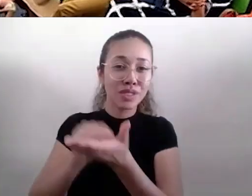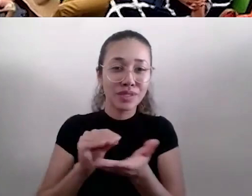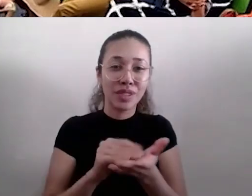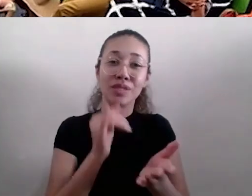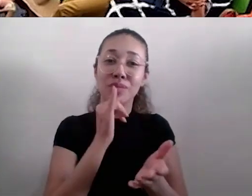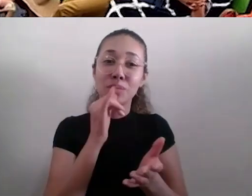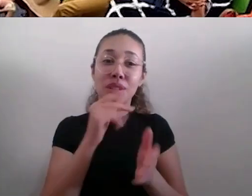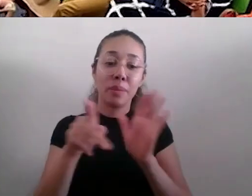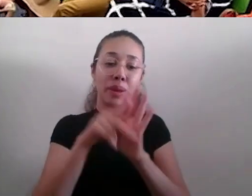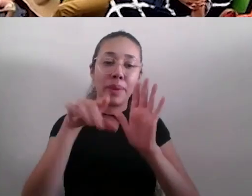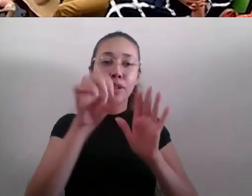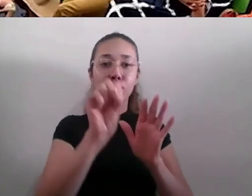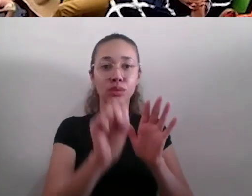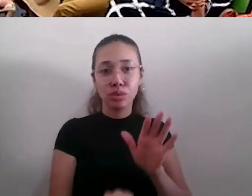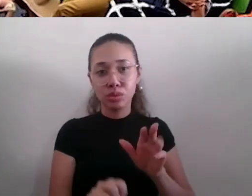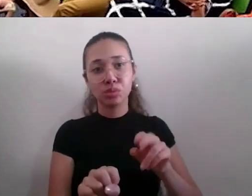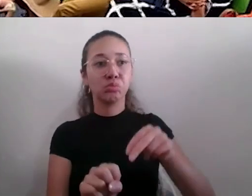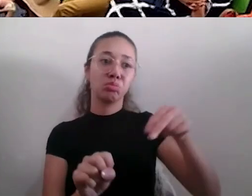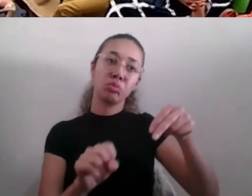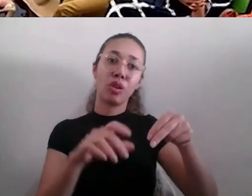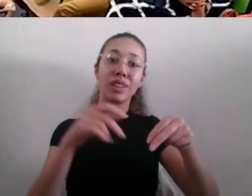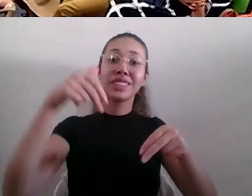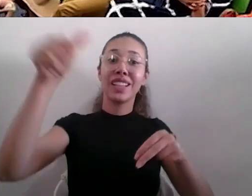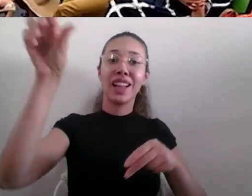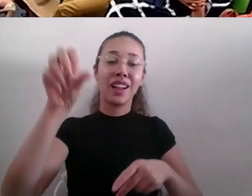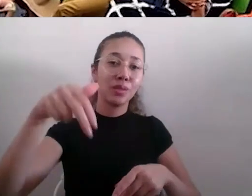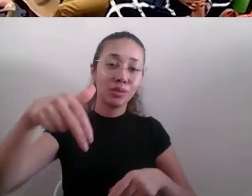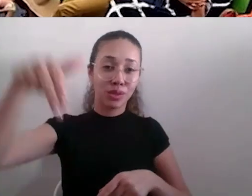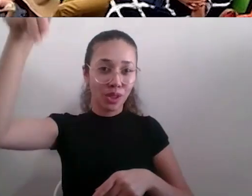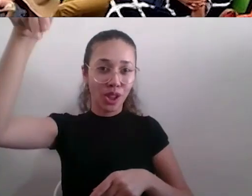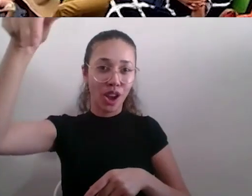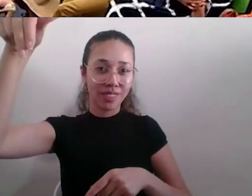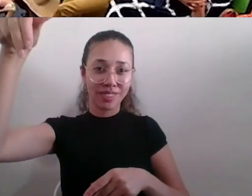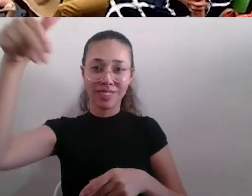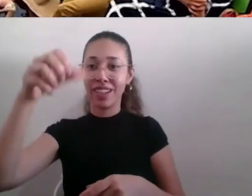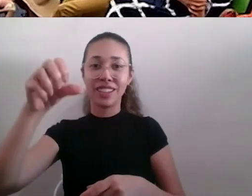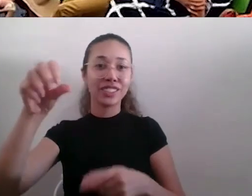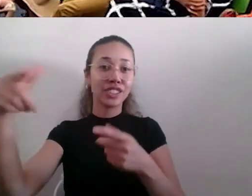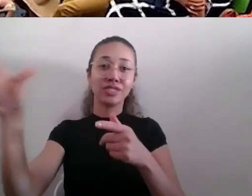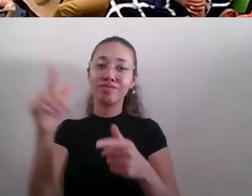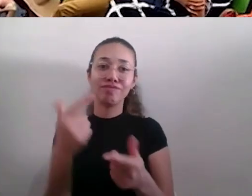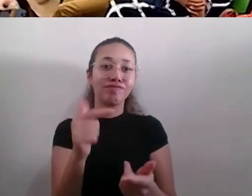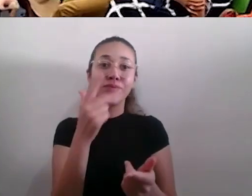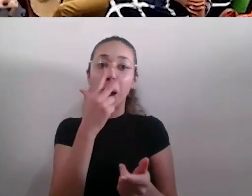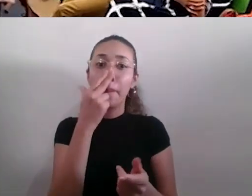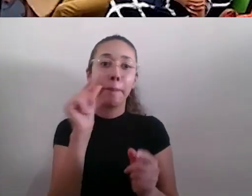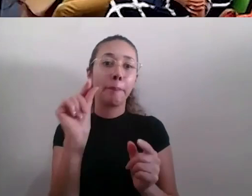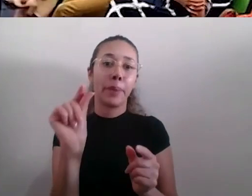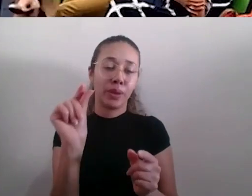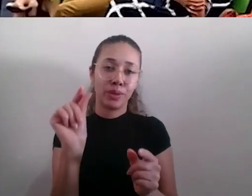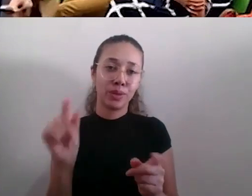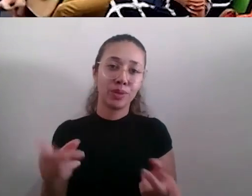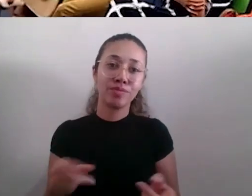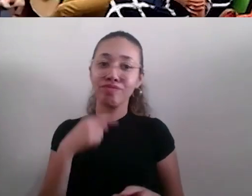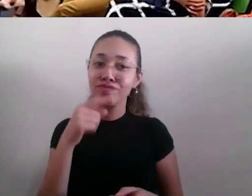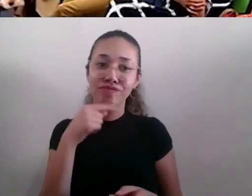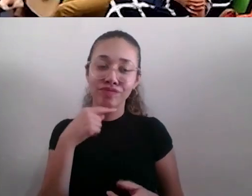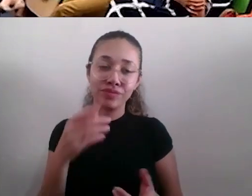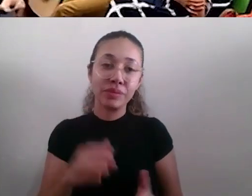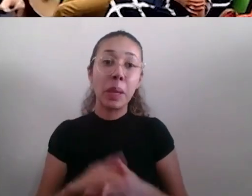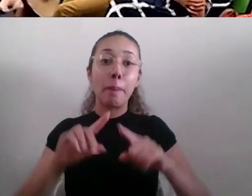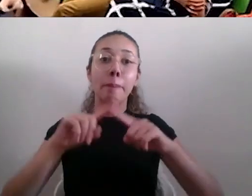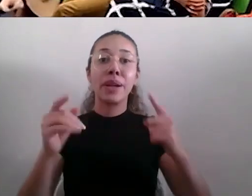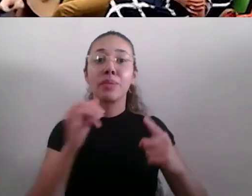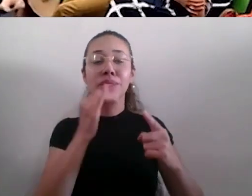também. Então, é mais no sudeste e no sul que a gente tem mais ouvintes. Questão de classe, você não consegue medir.